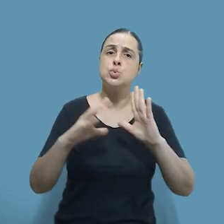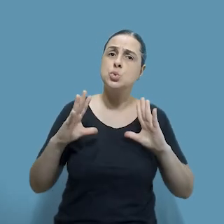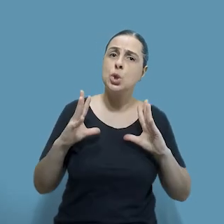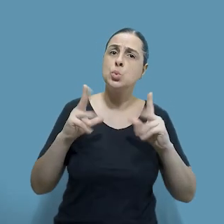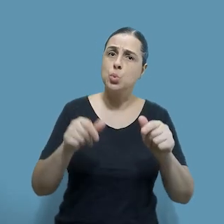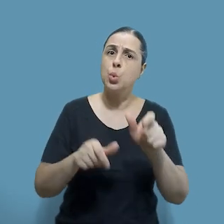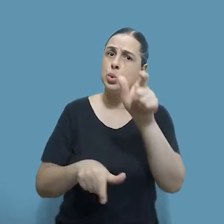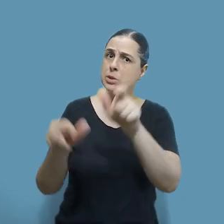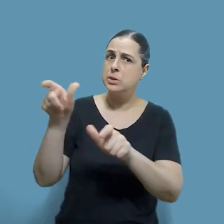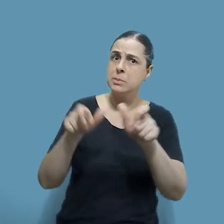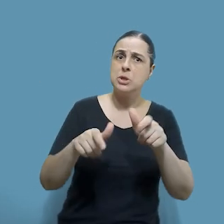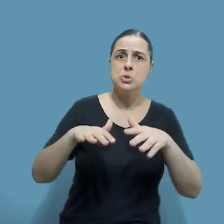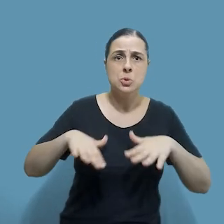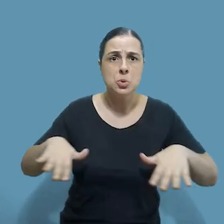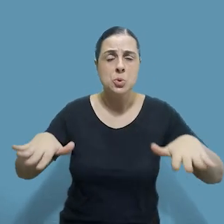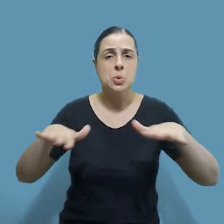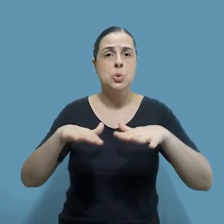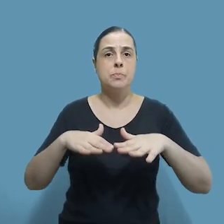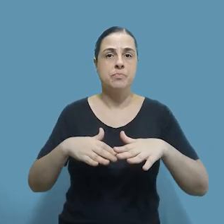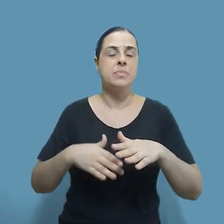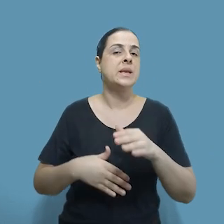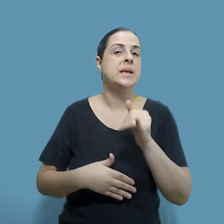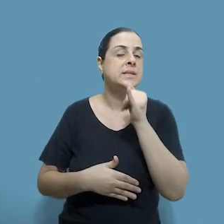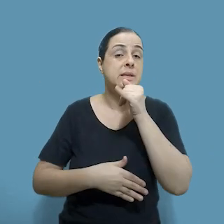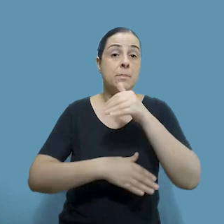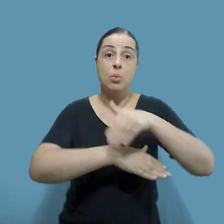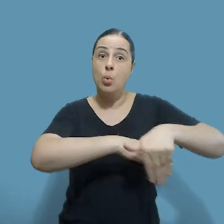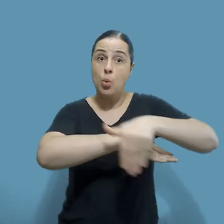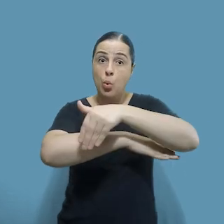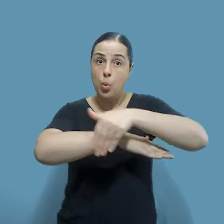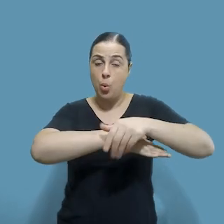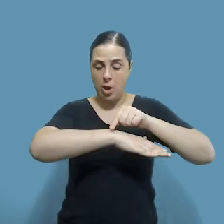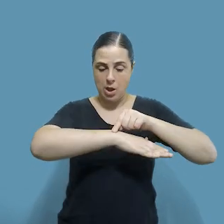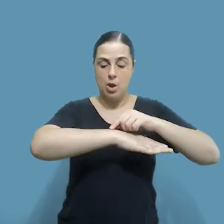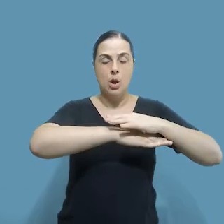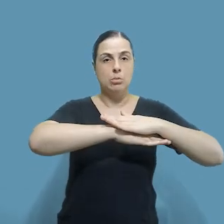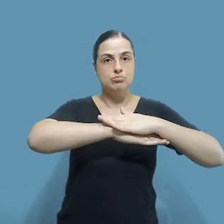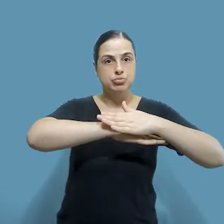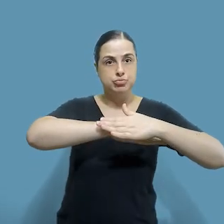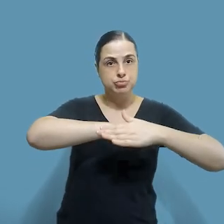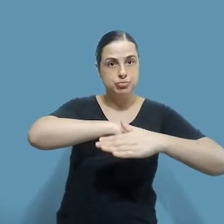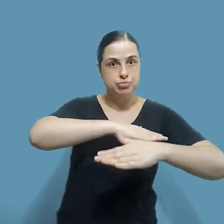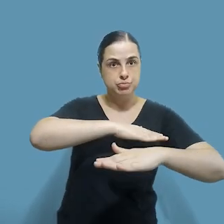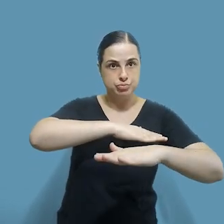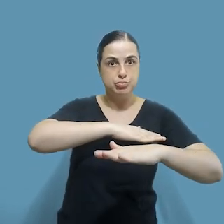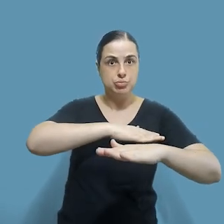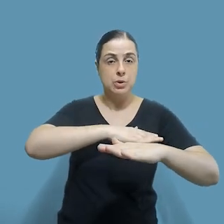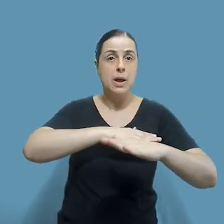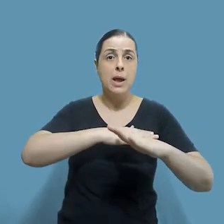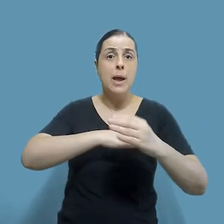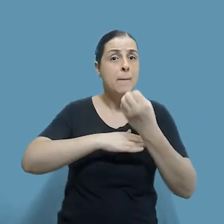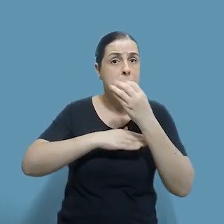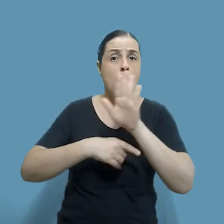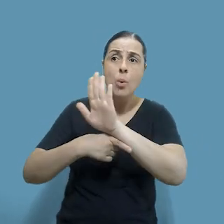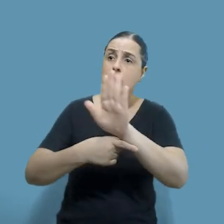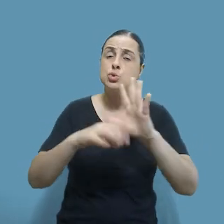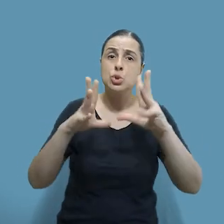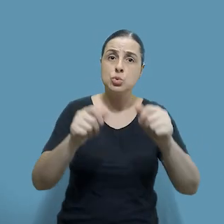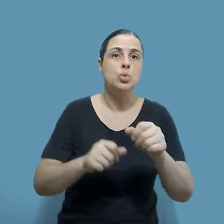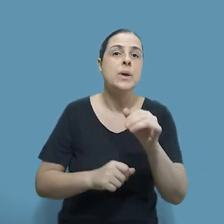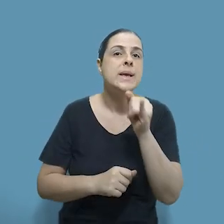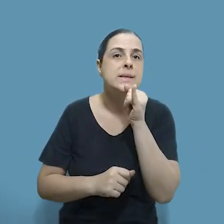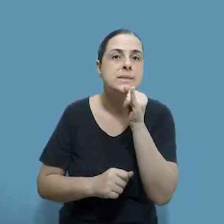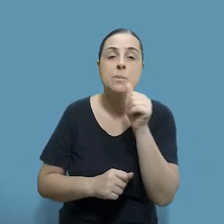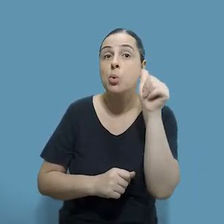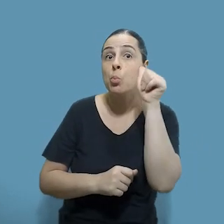guias rebaixadas direitinho, uma mulher no fim da gravidez, por exemplo, nenhuma deficiência, a gravidez